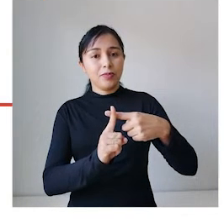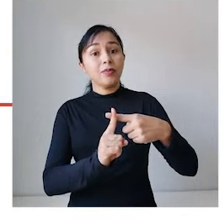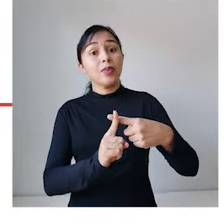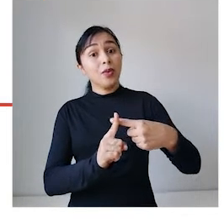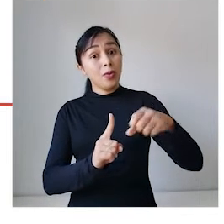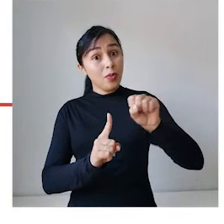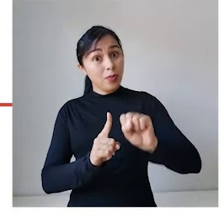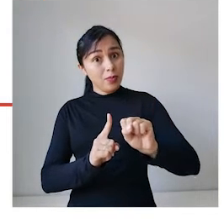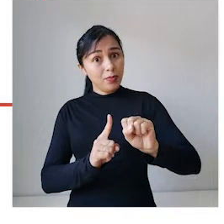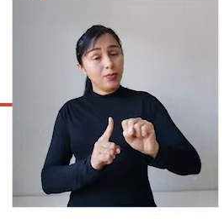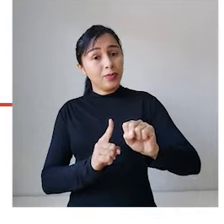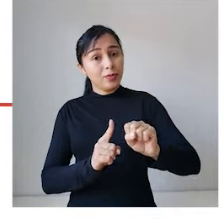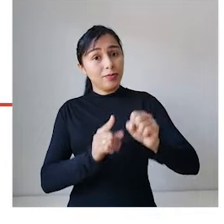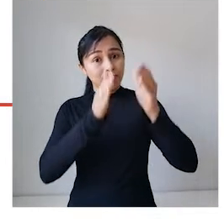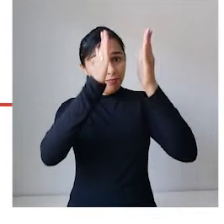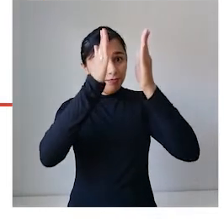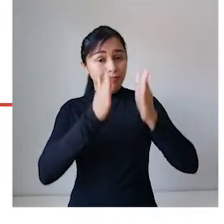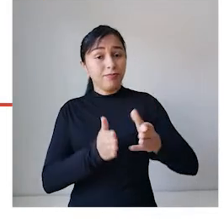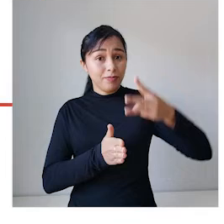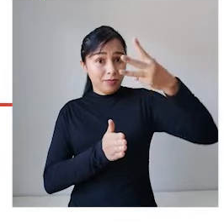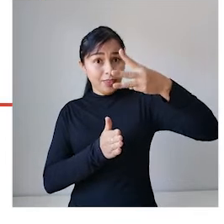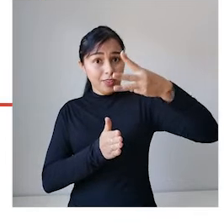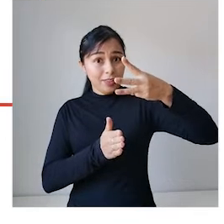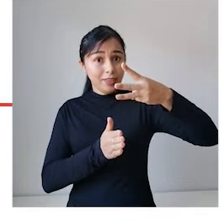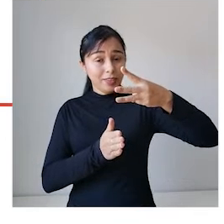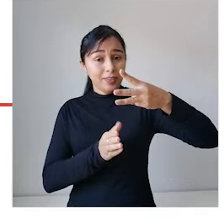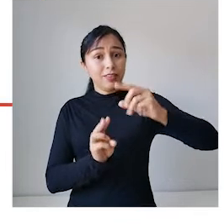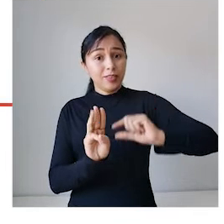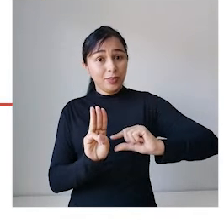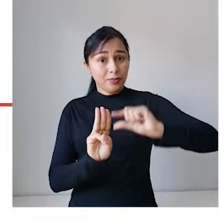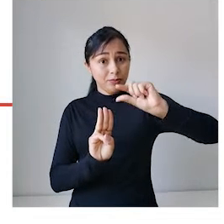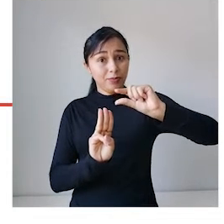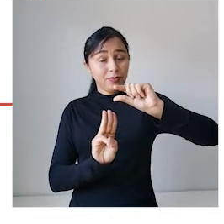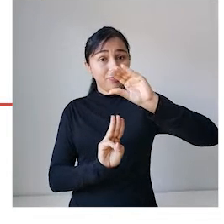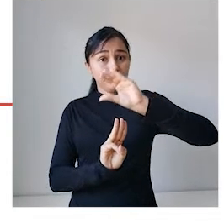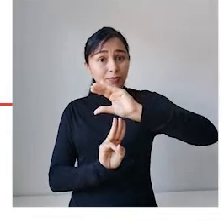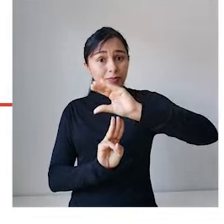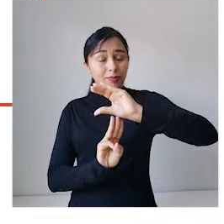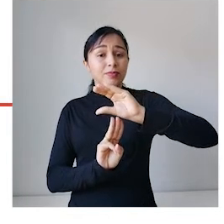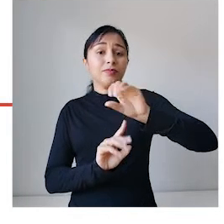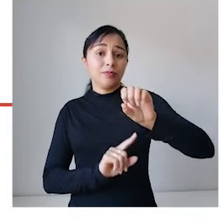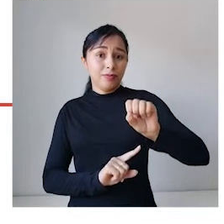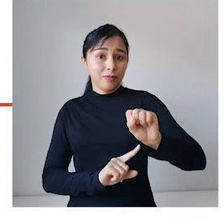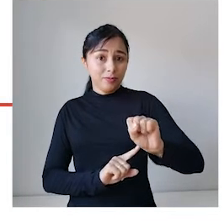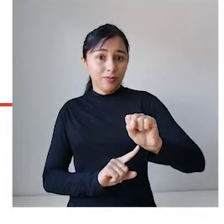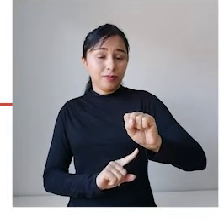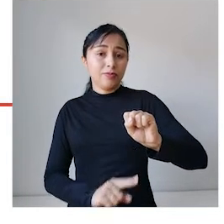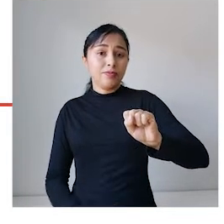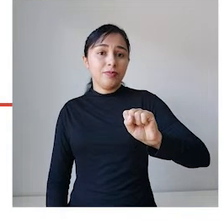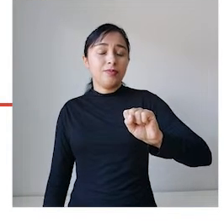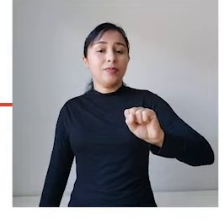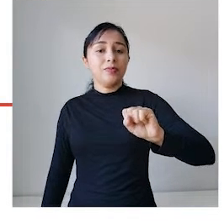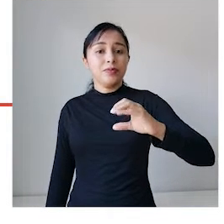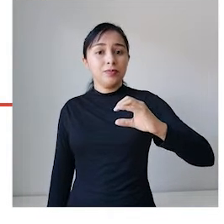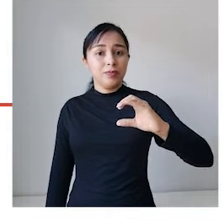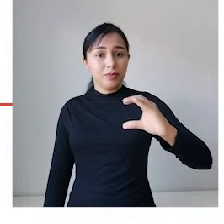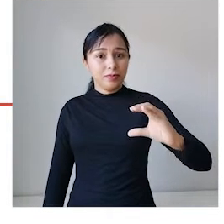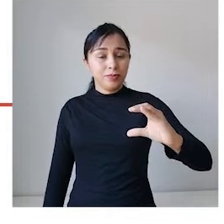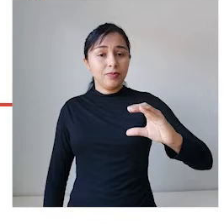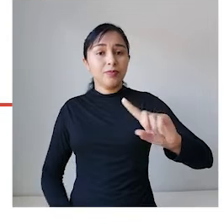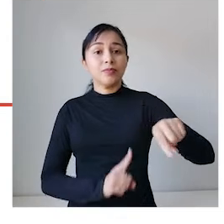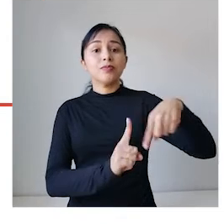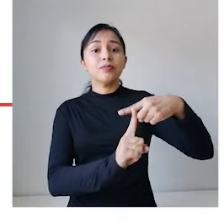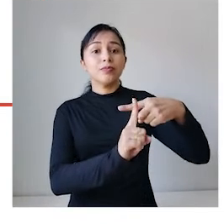a terceira ordem, que é das centenas, então eu tenho 8 centenas, mais